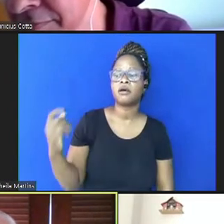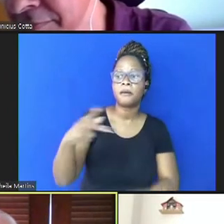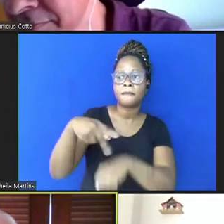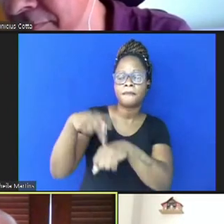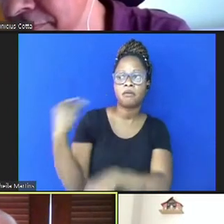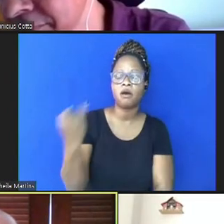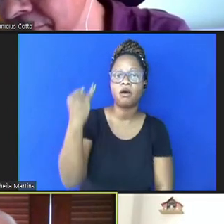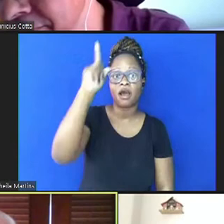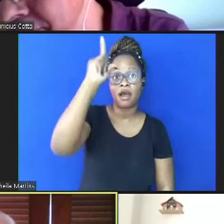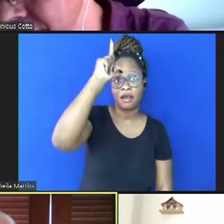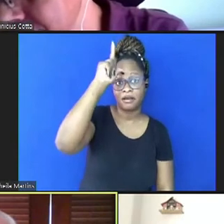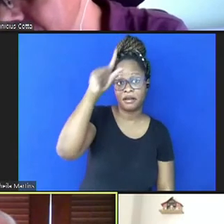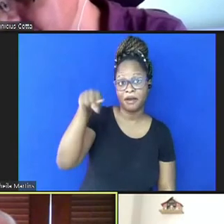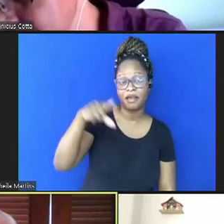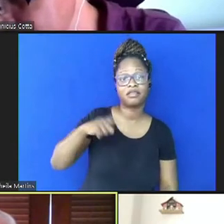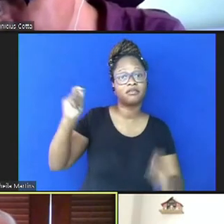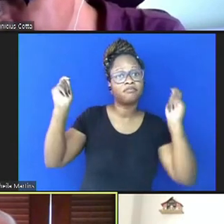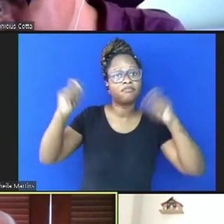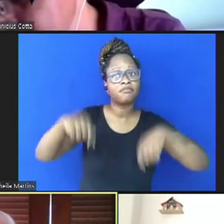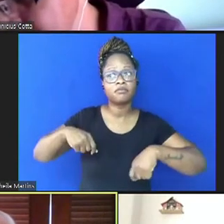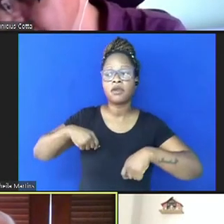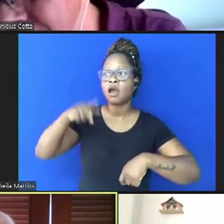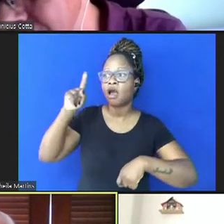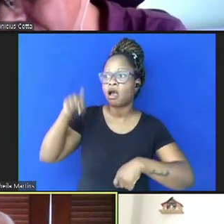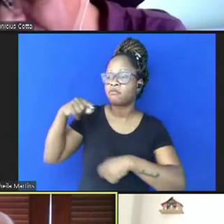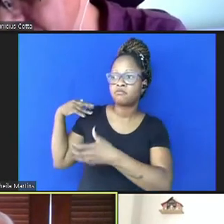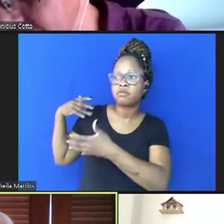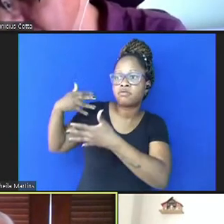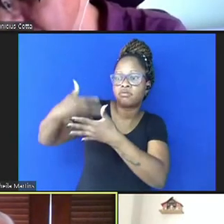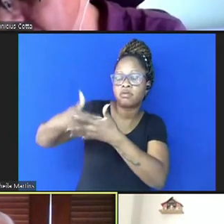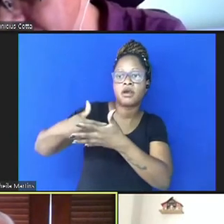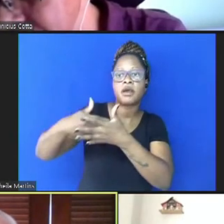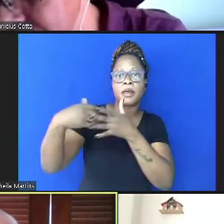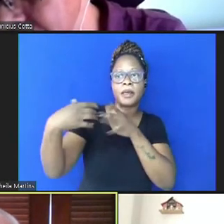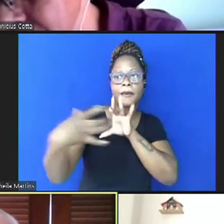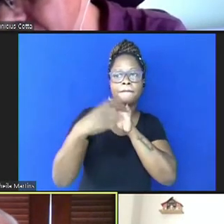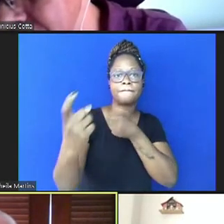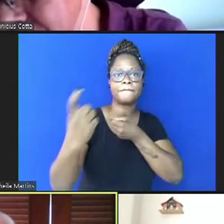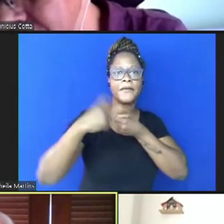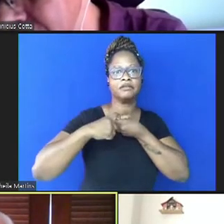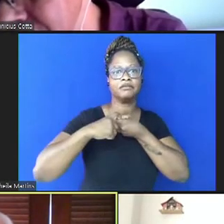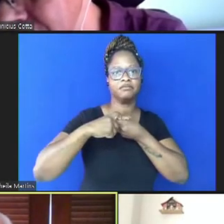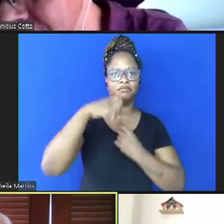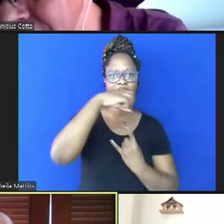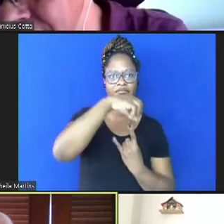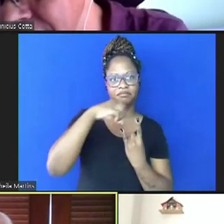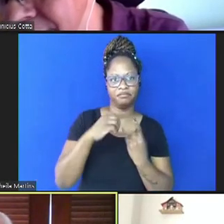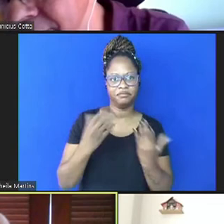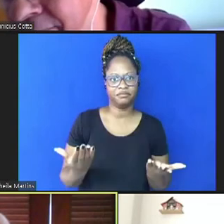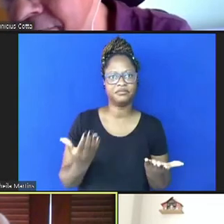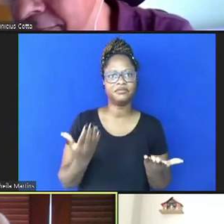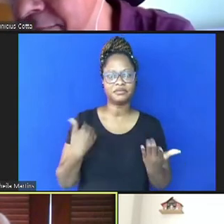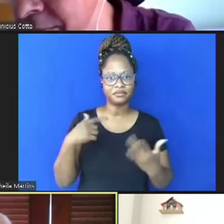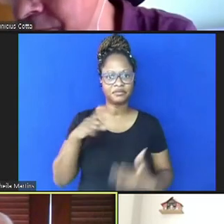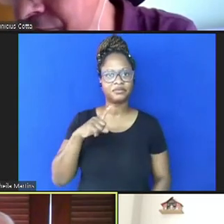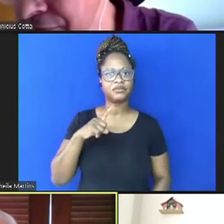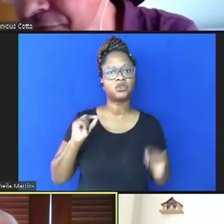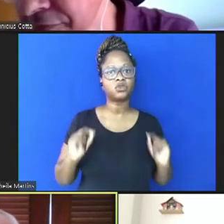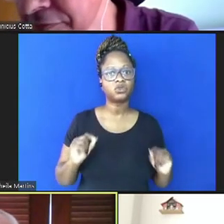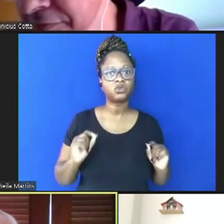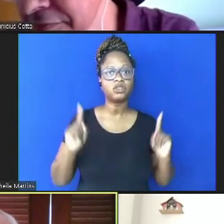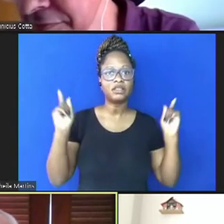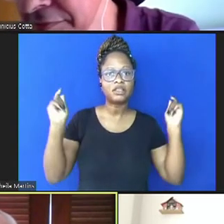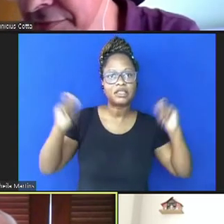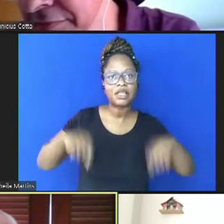Alemanha, que tem sido historicamente um parceiro da Fundação. E não poucos são os rastros